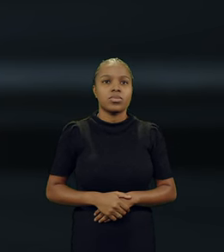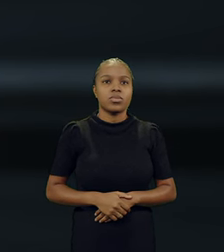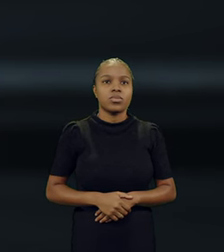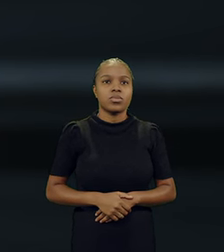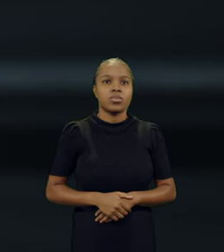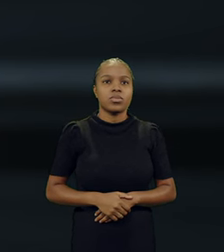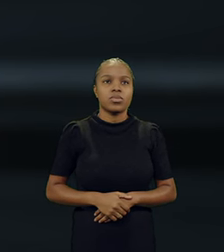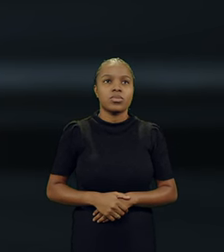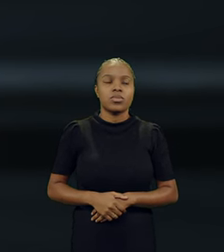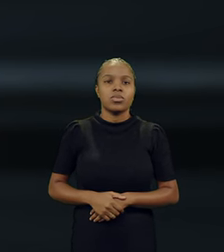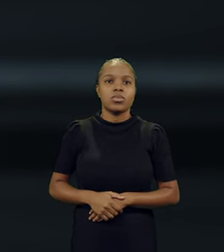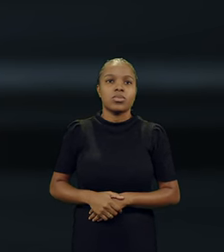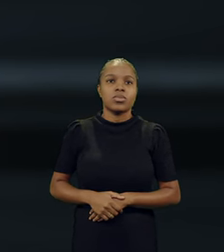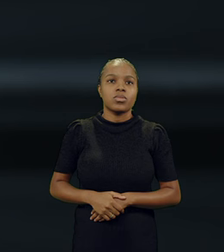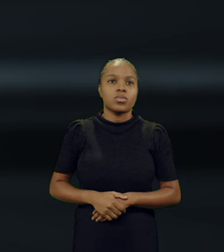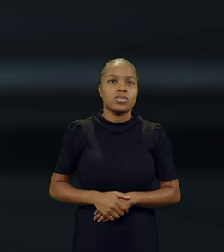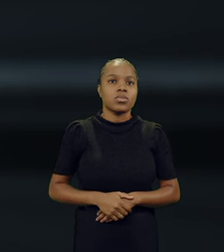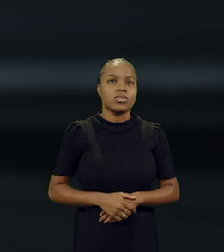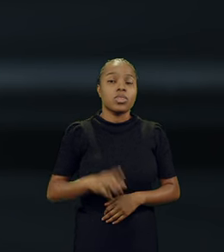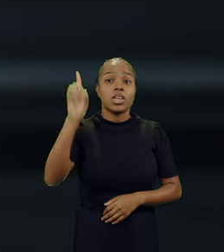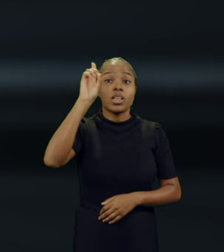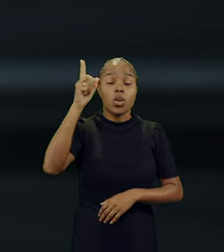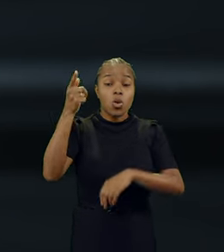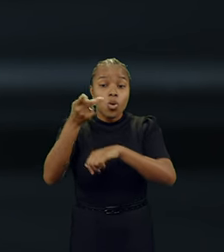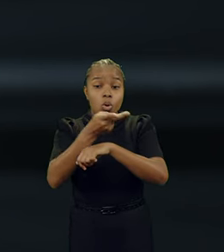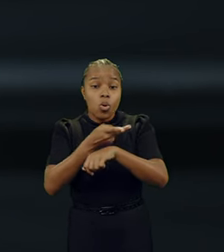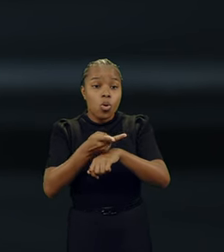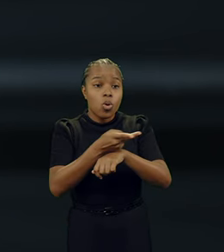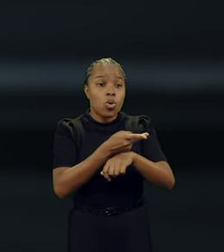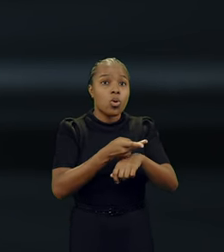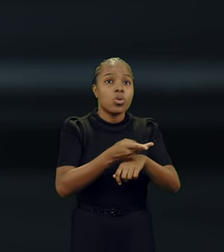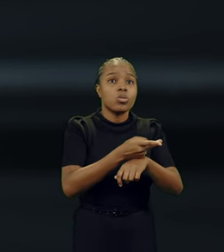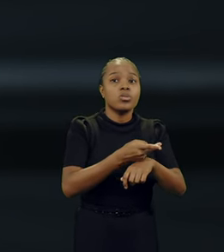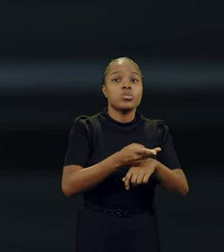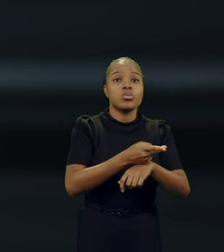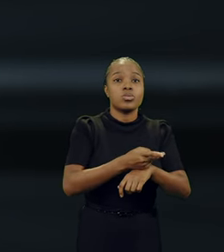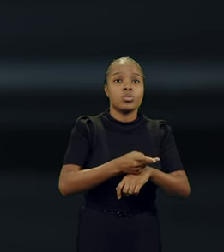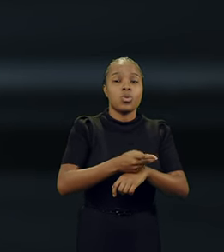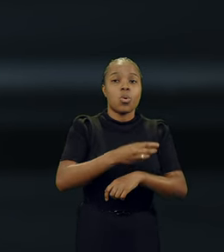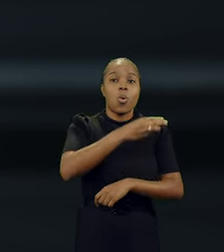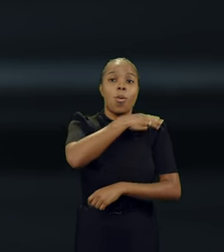Deus procurou o Nivo ou Maria?